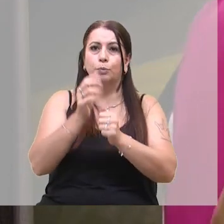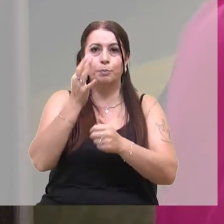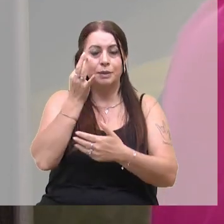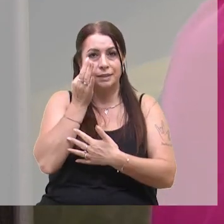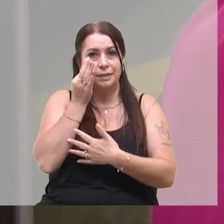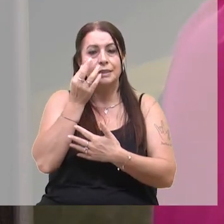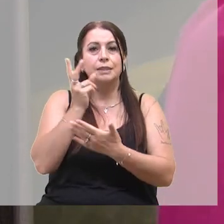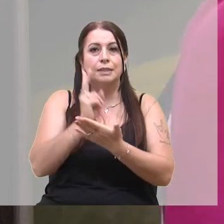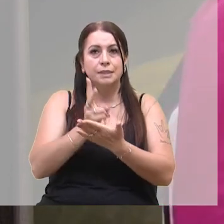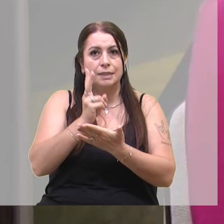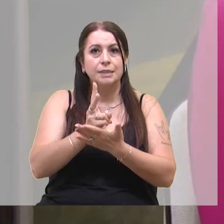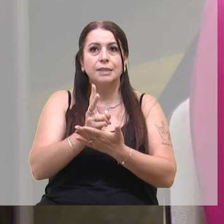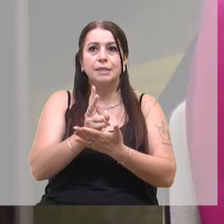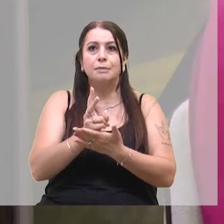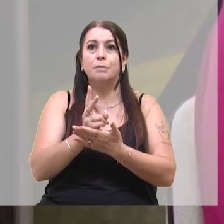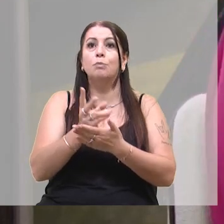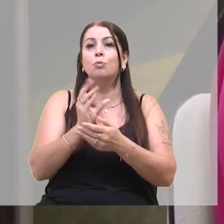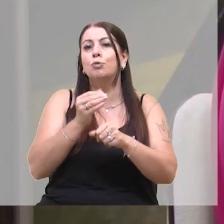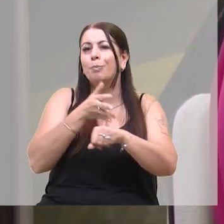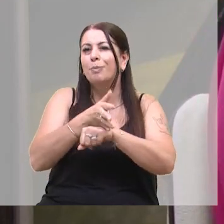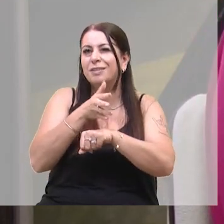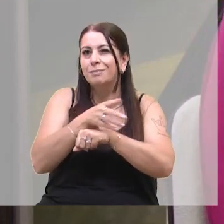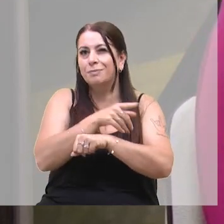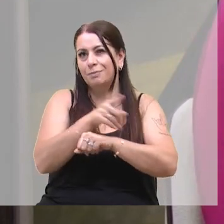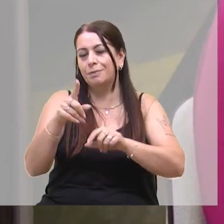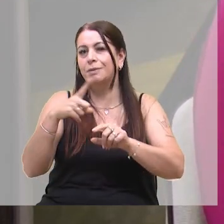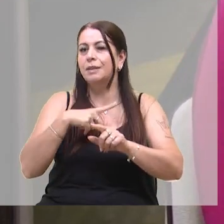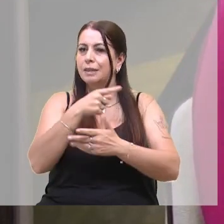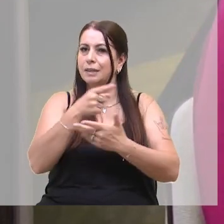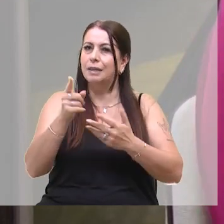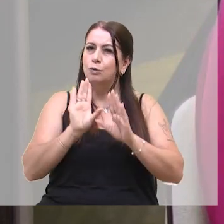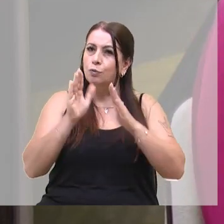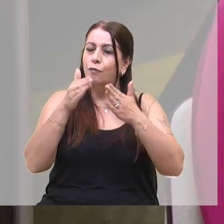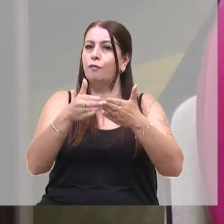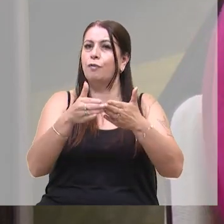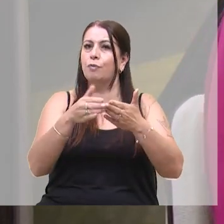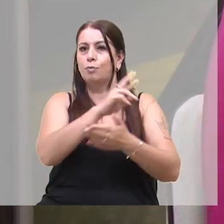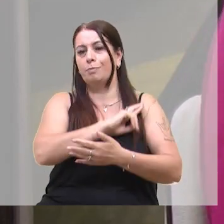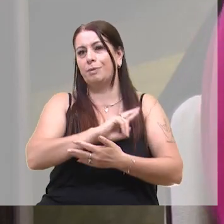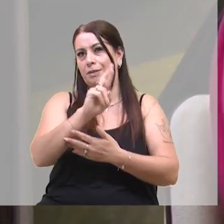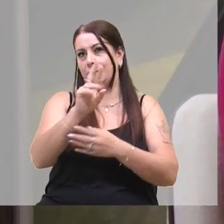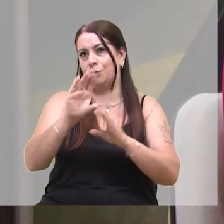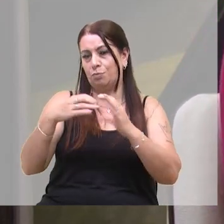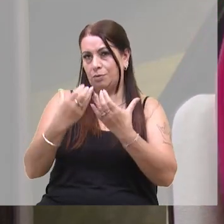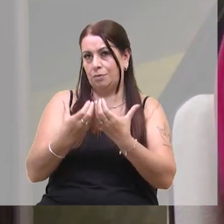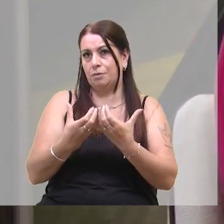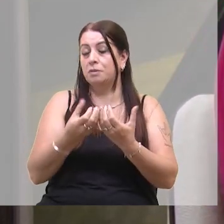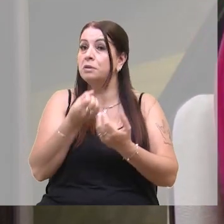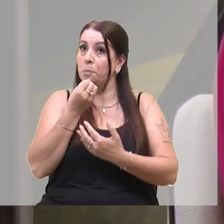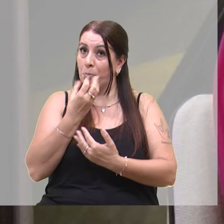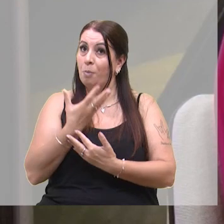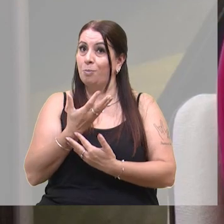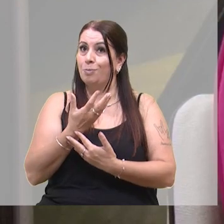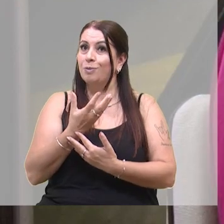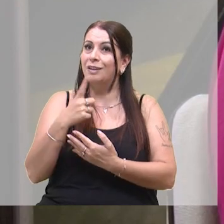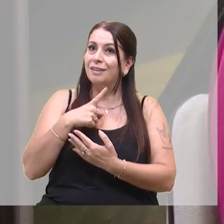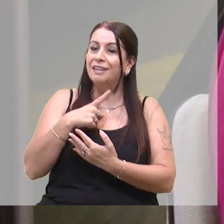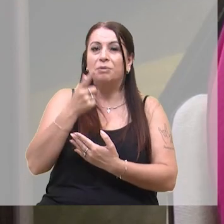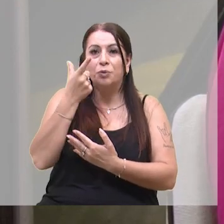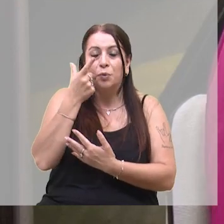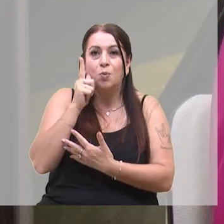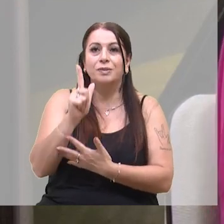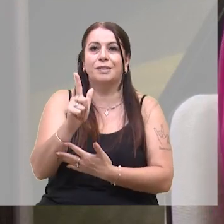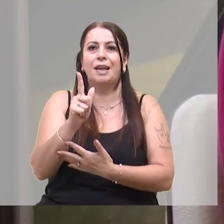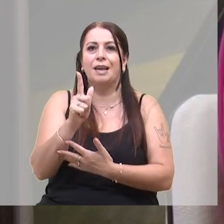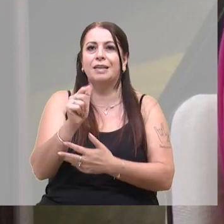sempre esteve muito presente e sempre é muito participativa e que tem esse foco de representar a comunidade. Então, que bom que